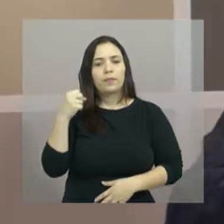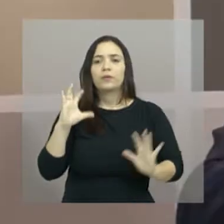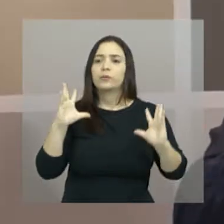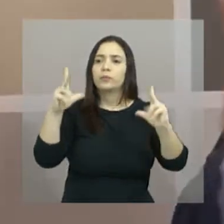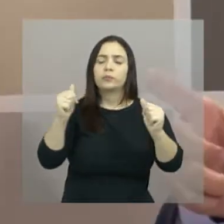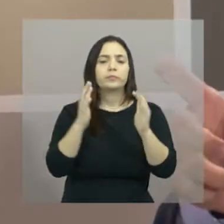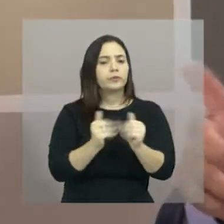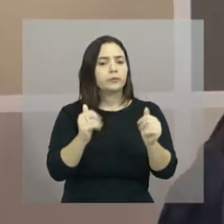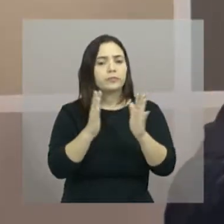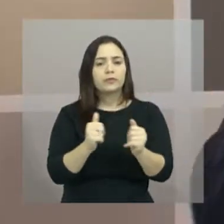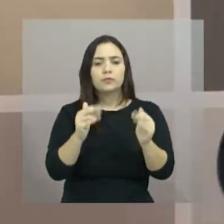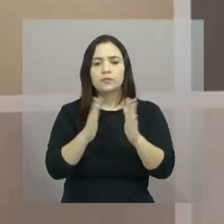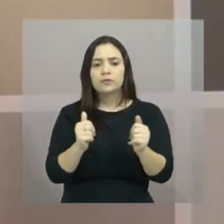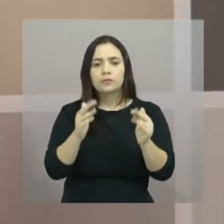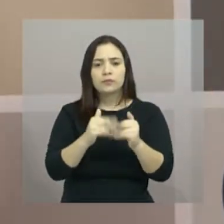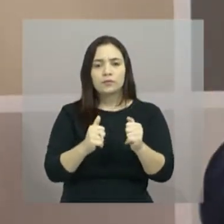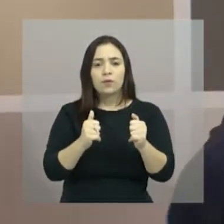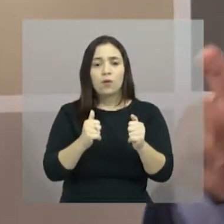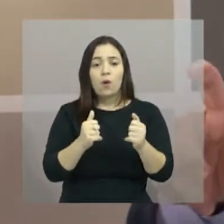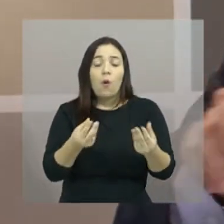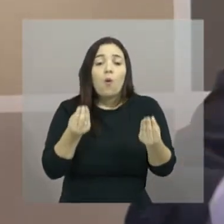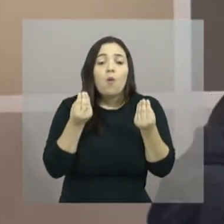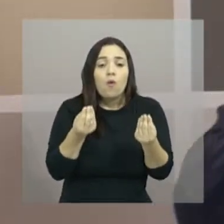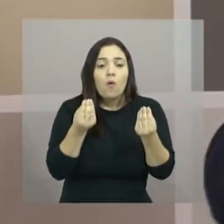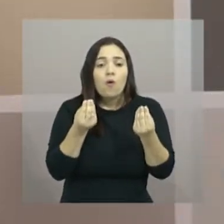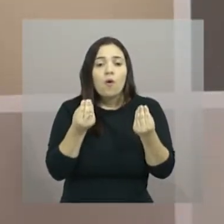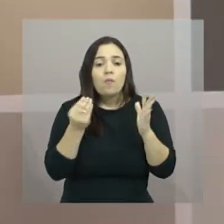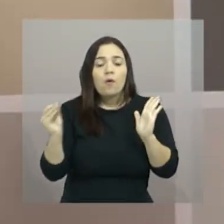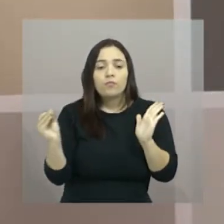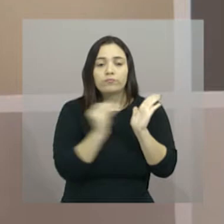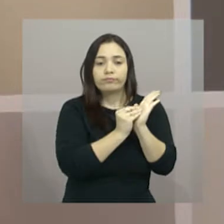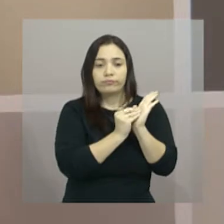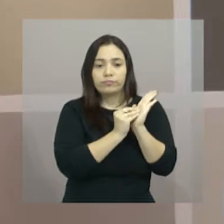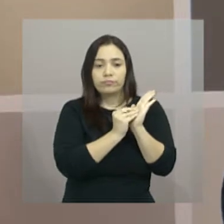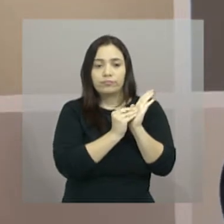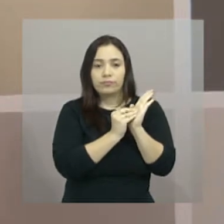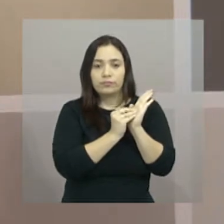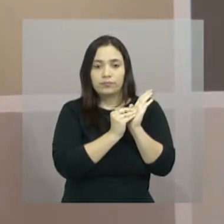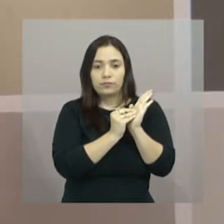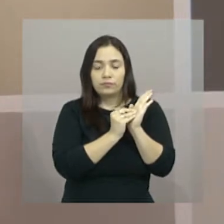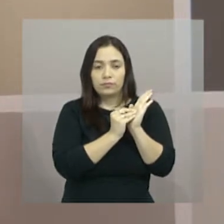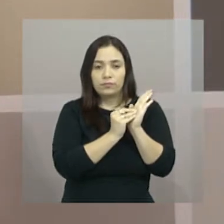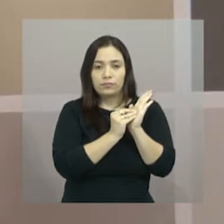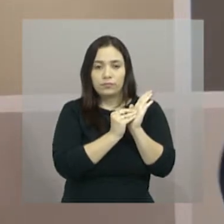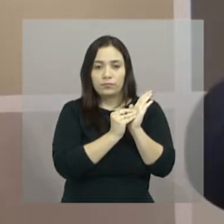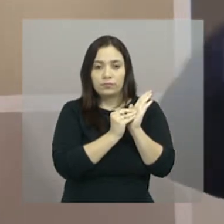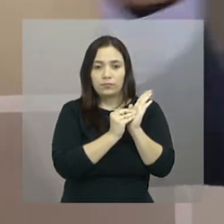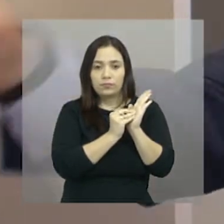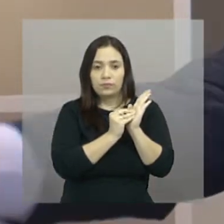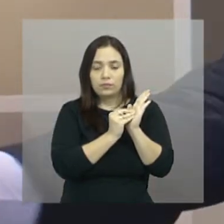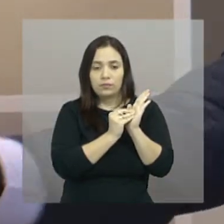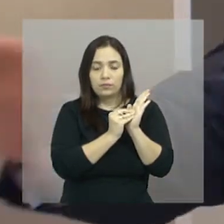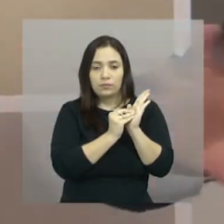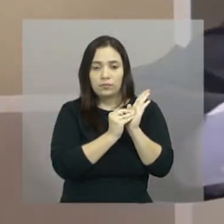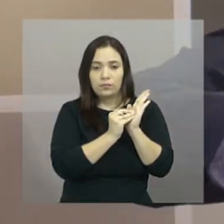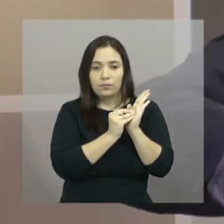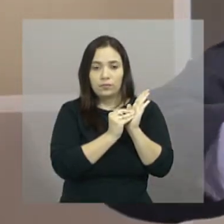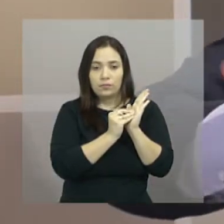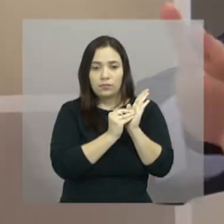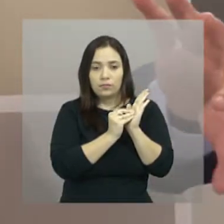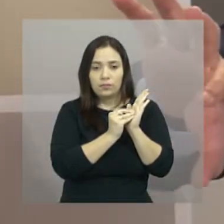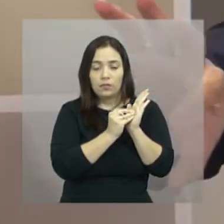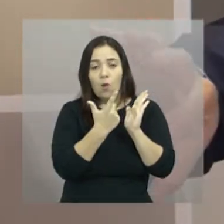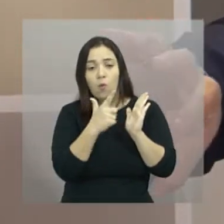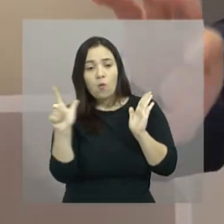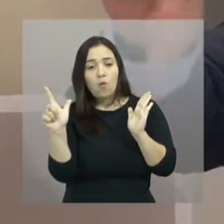aí pensou-se, mas como fazer, como incluir? Então não dá para incluir agora no PSF como equipe obrigatória. E então põe que a gente pode, né? Um momento